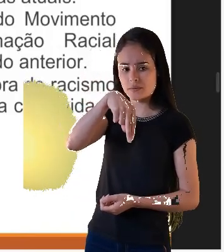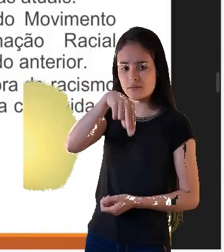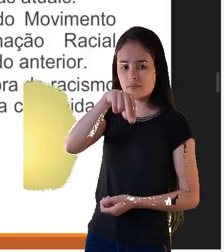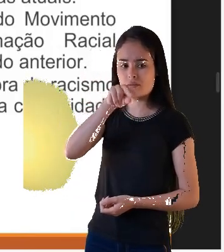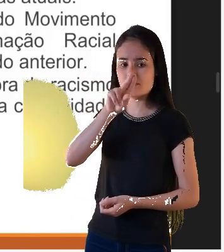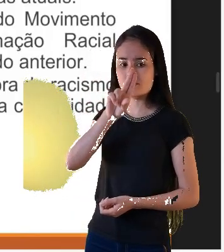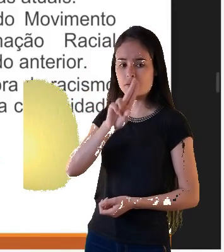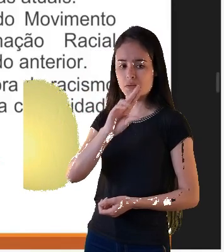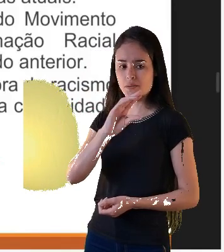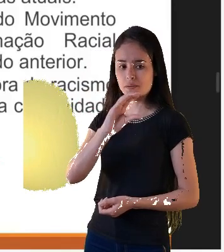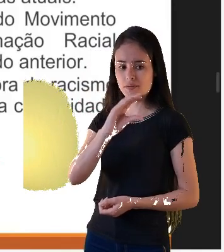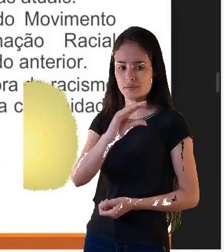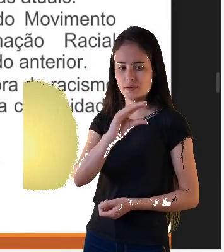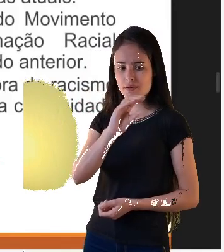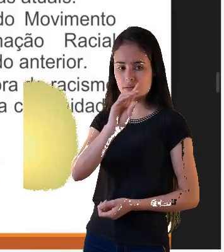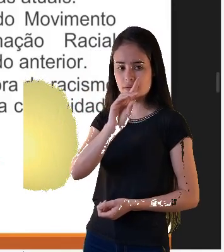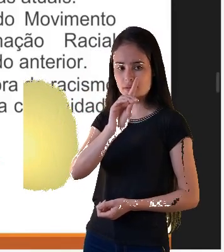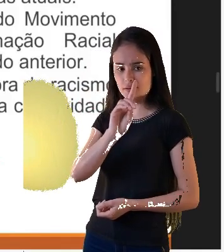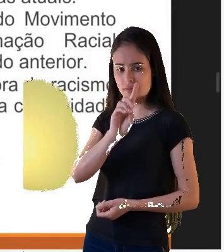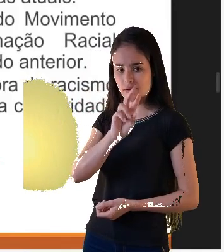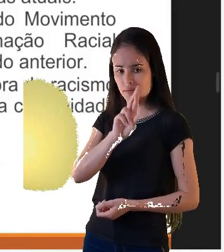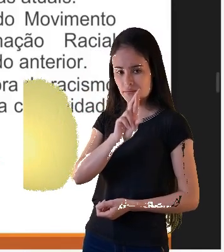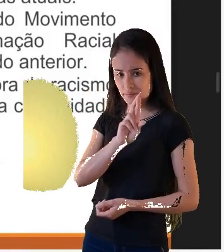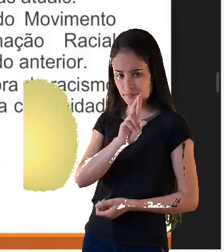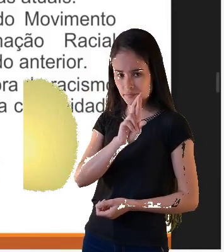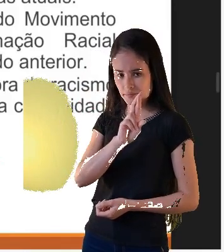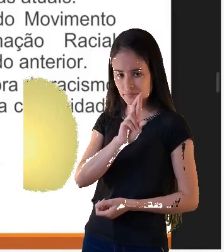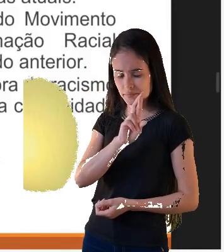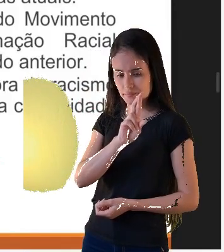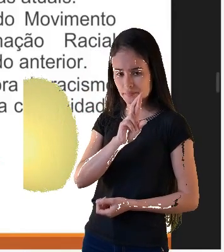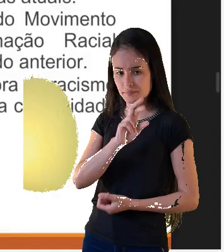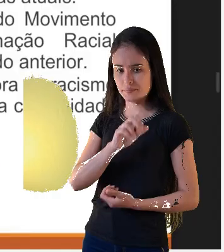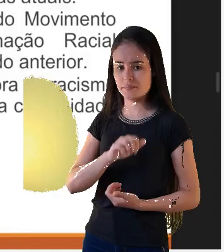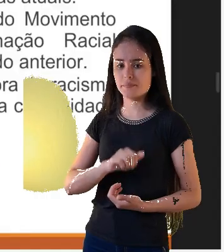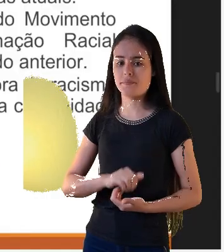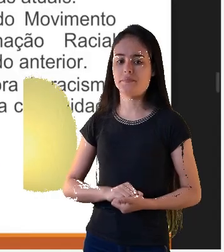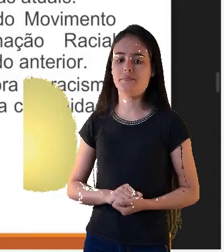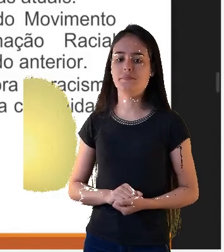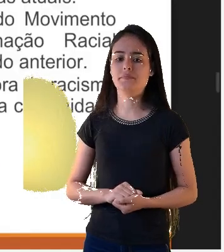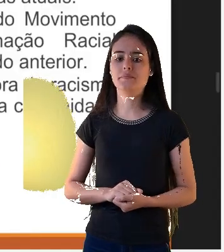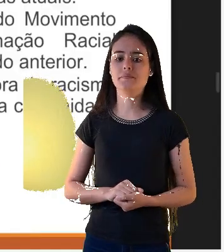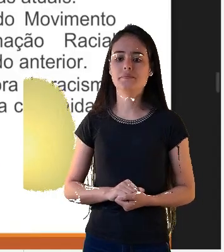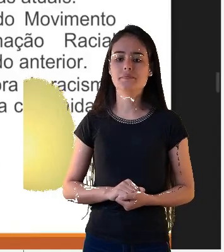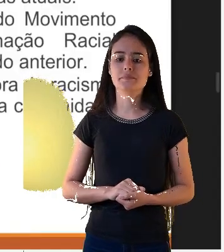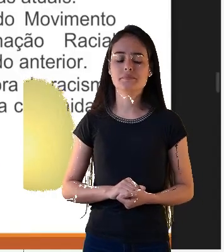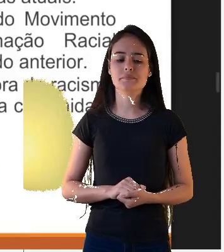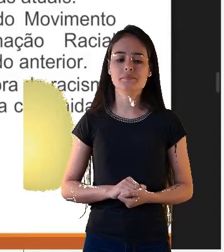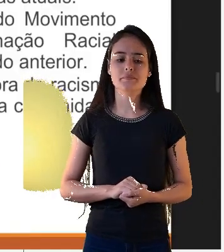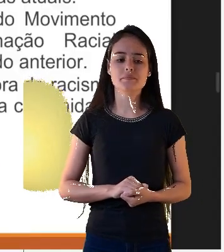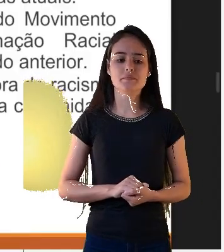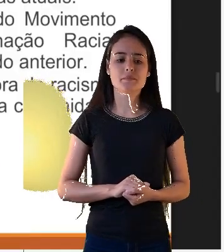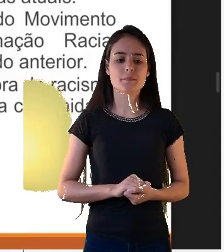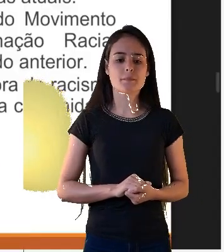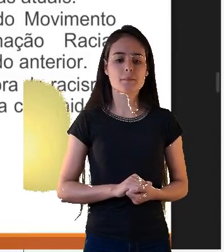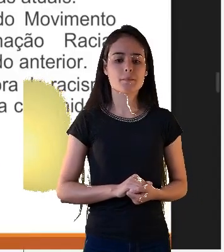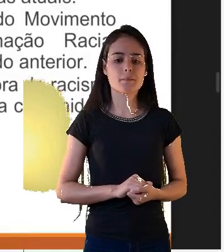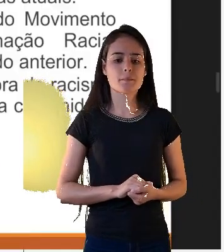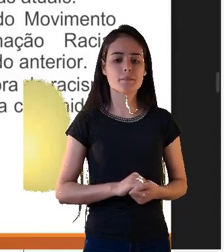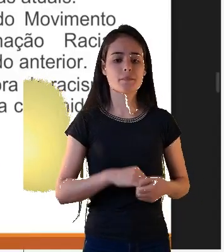escadarias do Teatro Municipal, né, que houve,